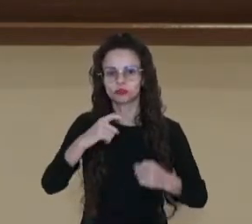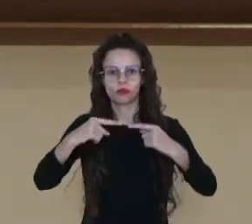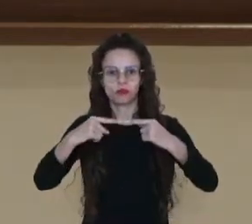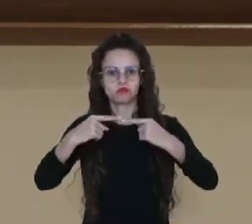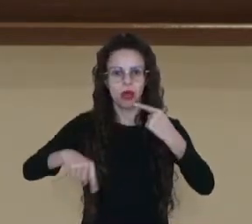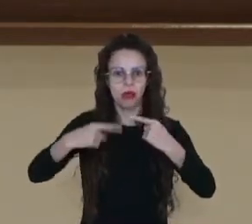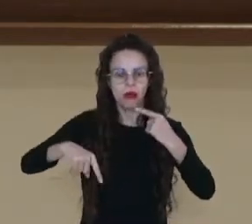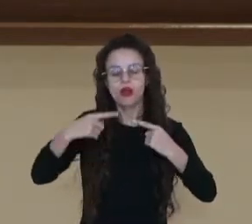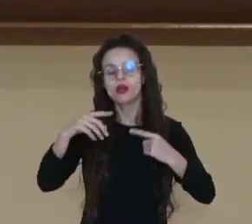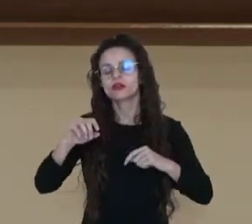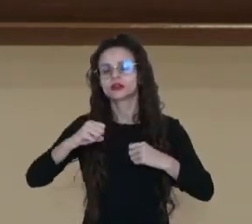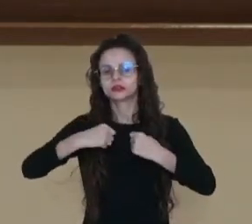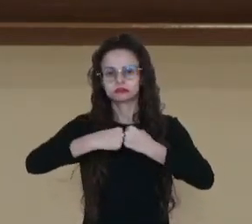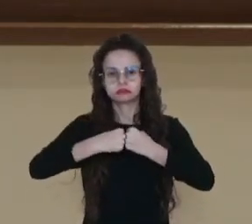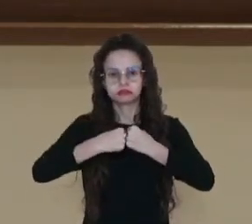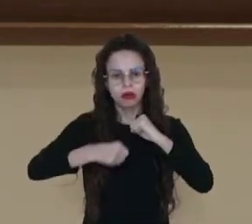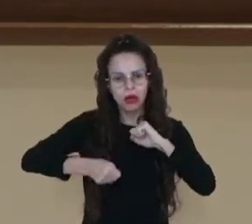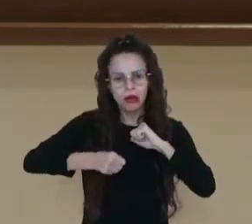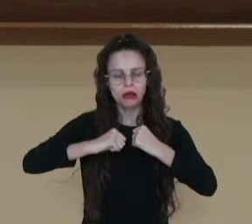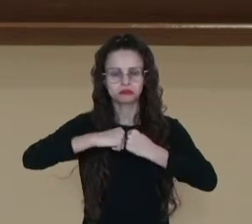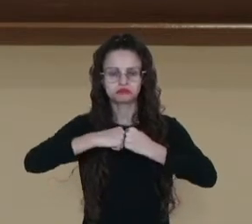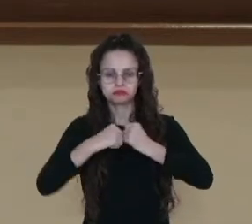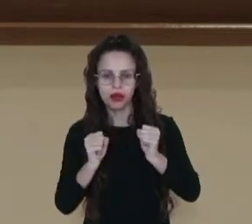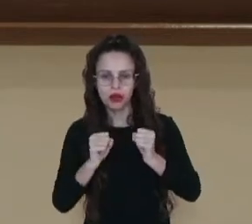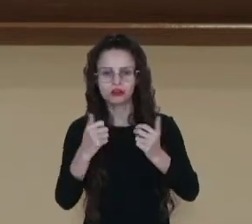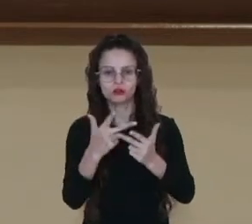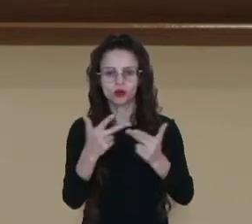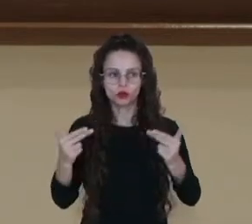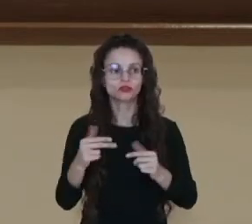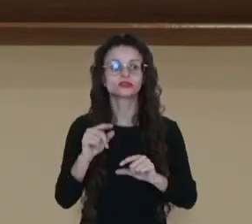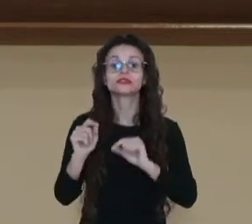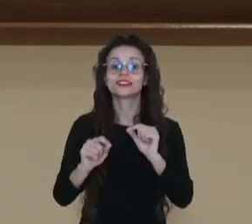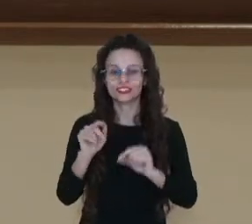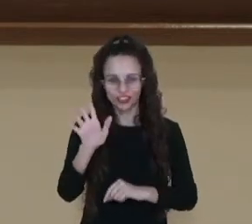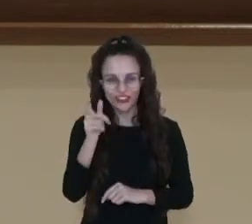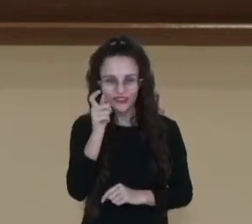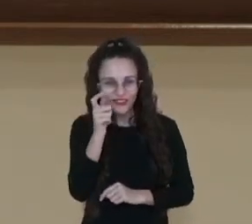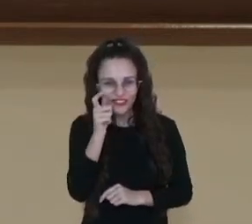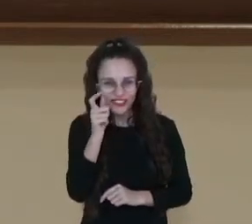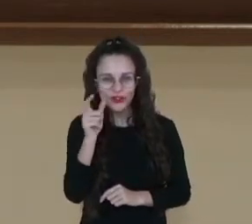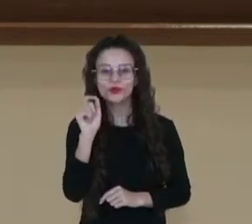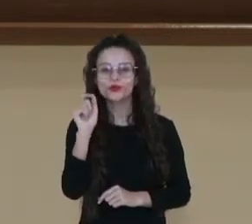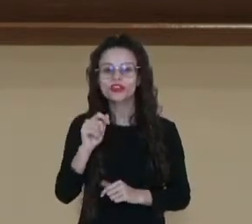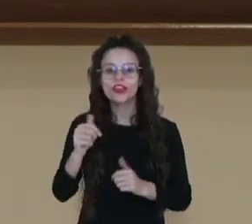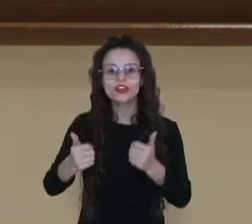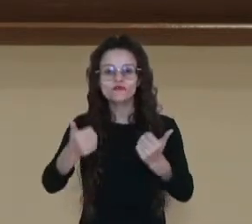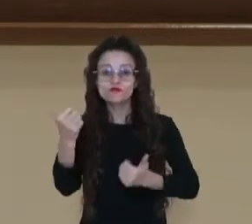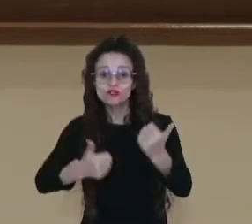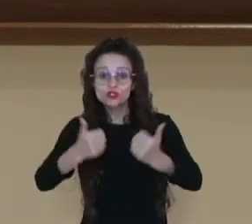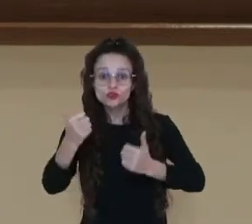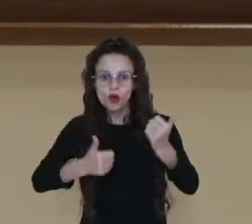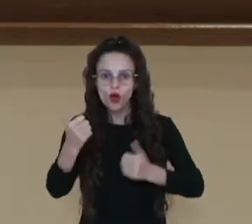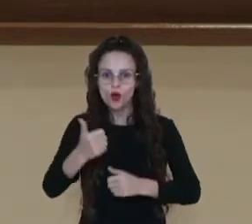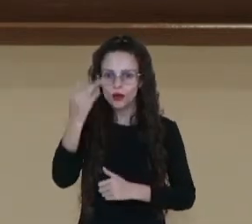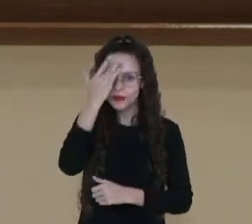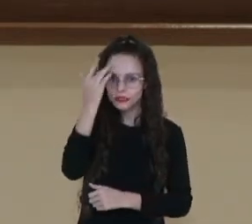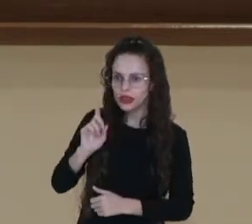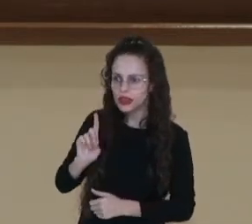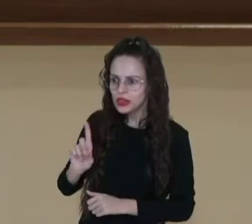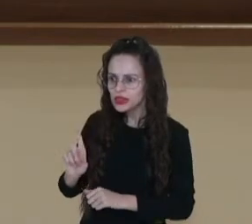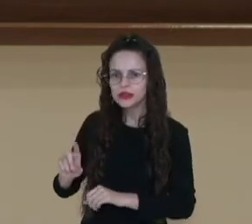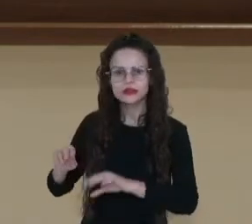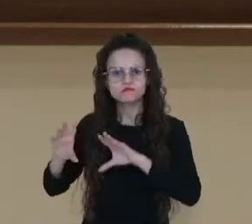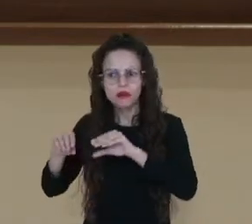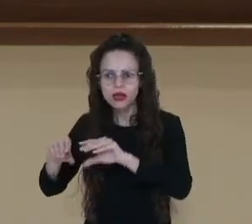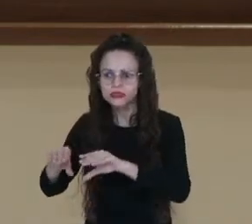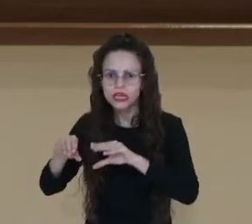ou alguma contusão ali, né? Vem aquele. Quem nunca assistiu um jogo de futebol onde o massageador ele entra no